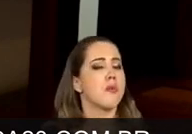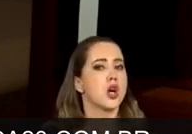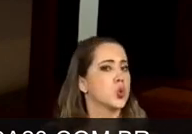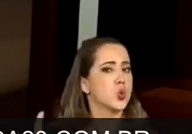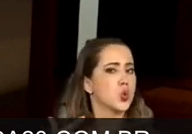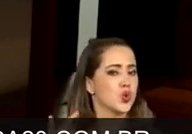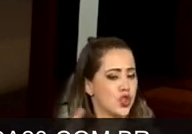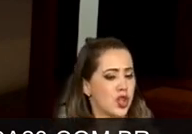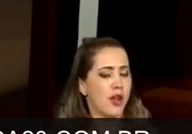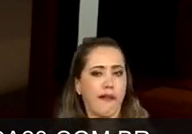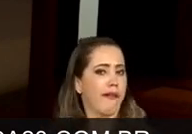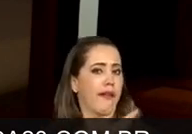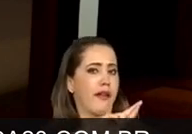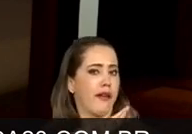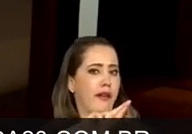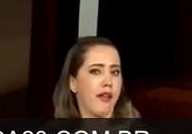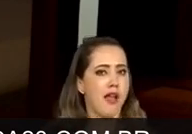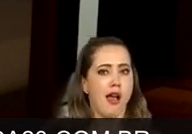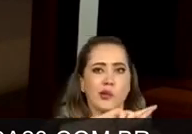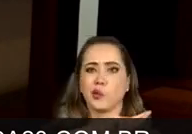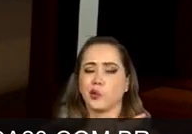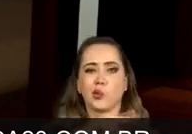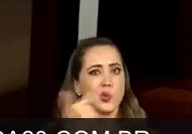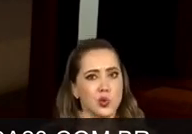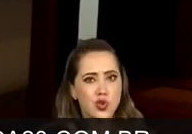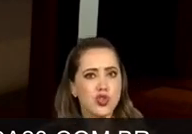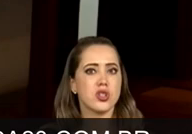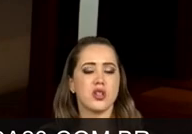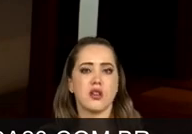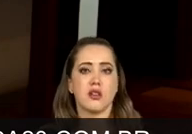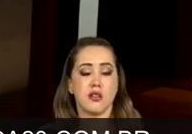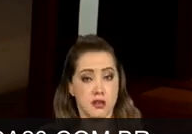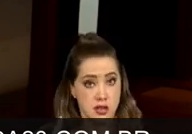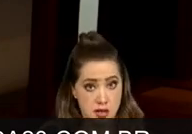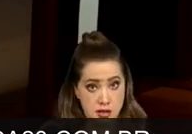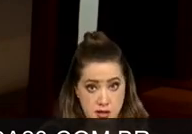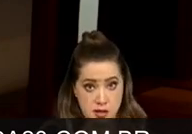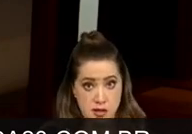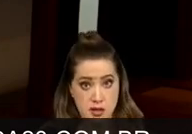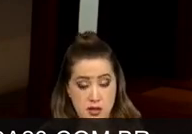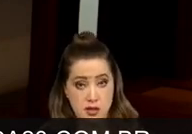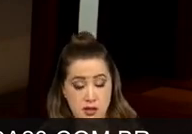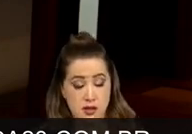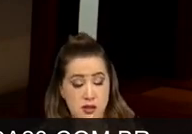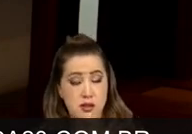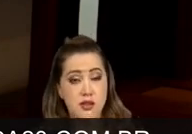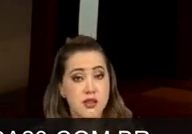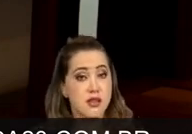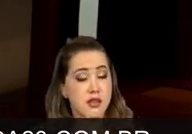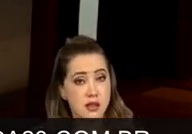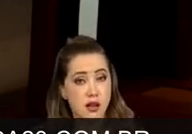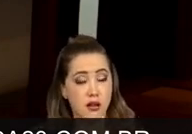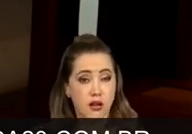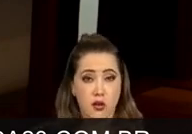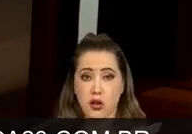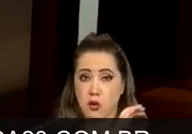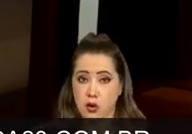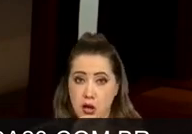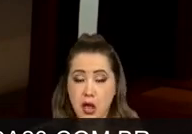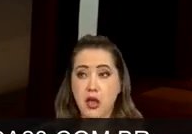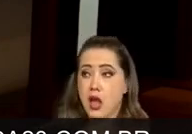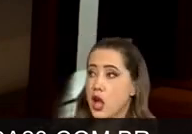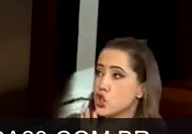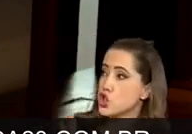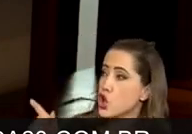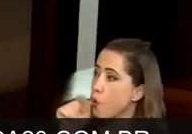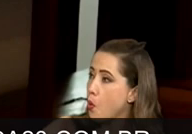no Caribe hispânico no Caribe inglês e essa ação chegou não só a América Latina a península ibérica Portugal